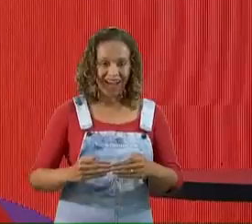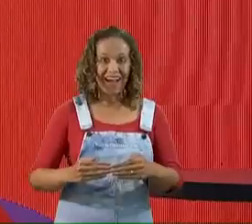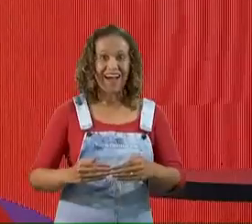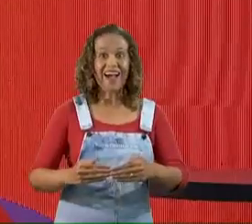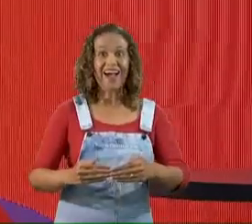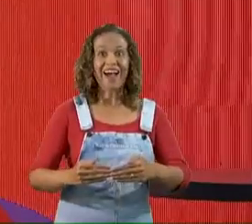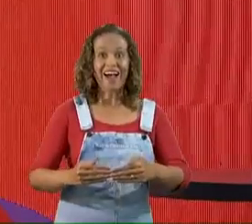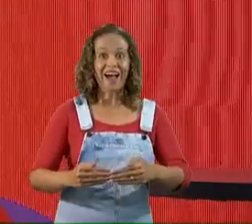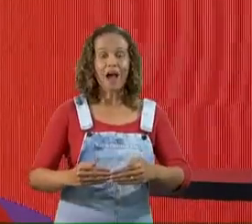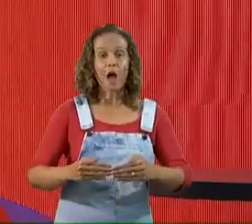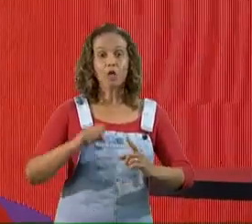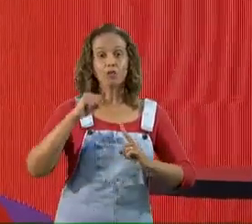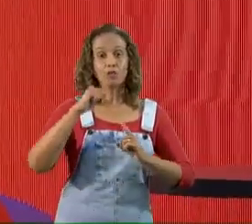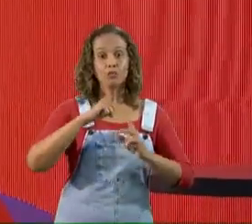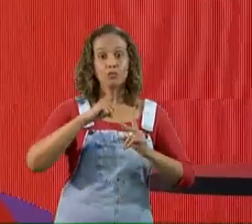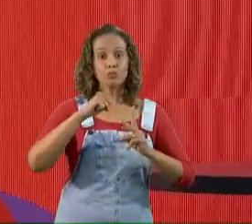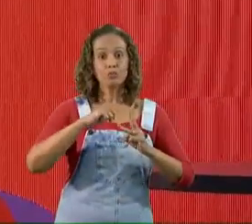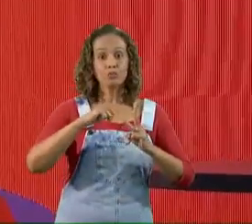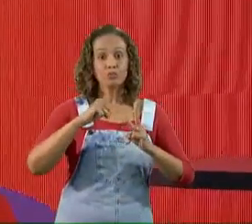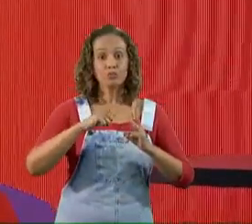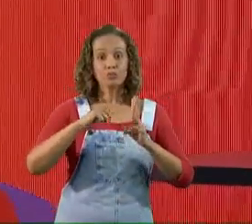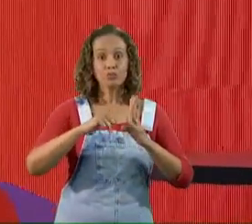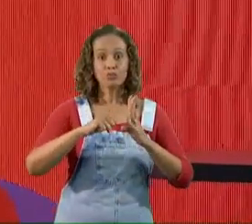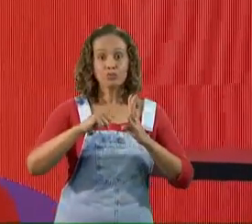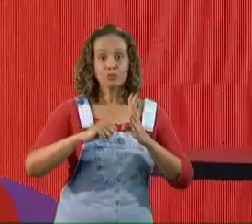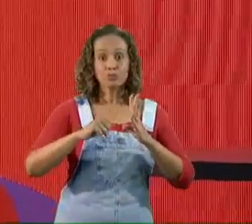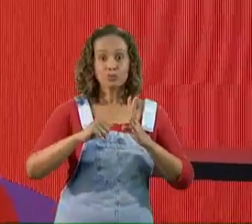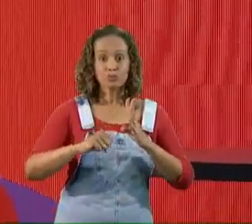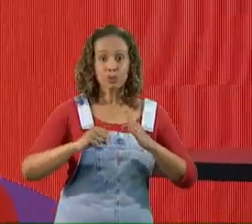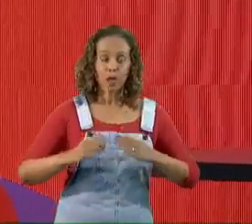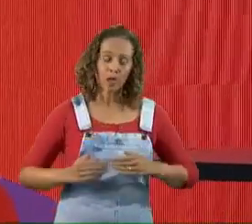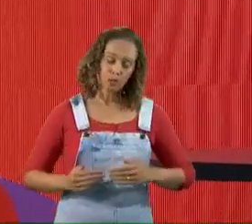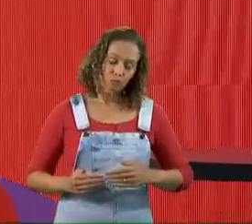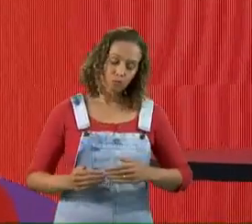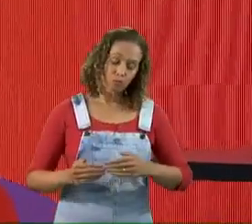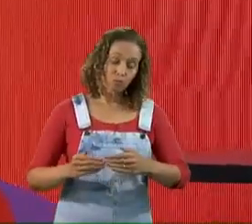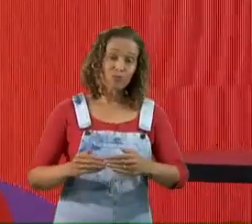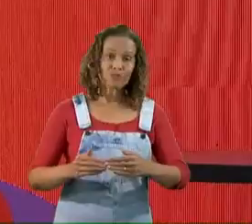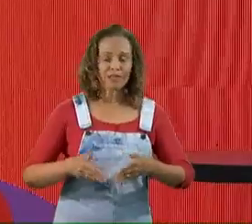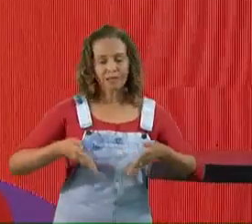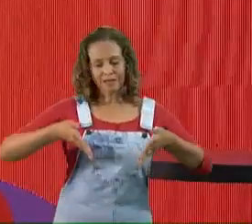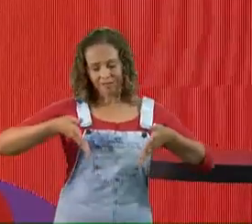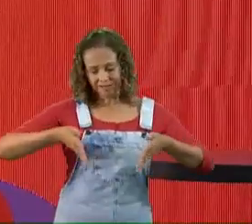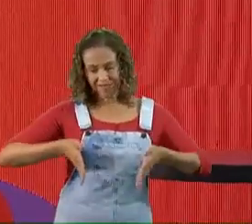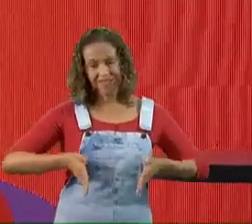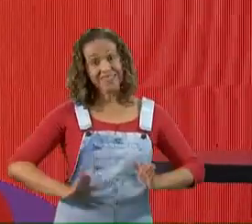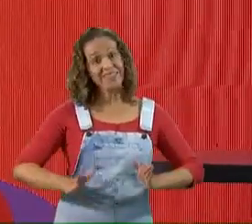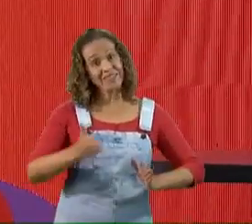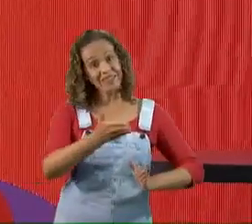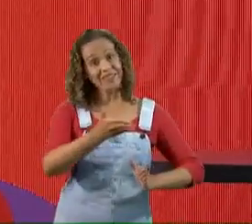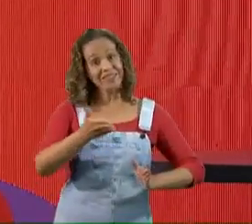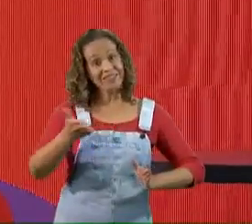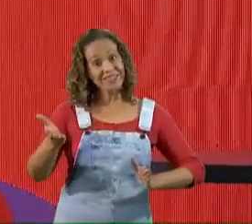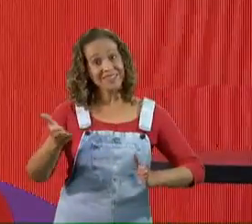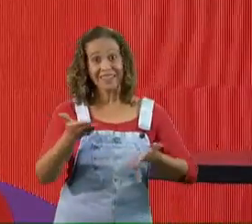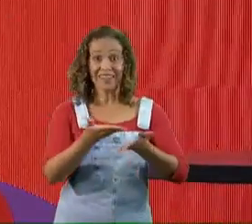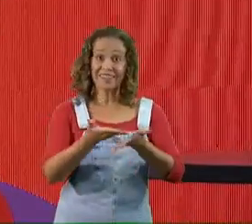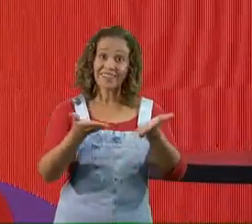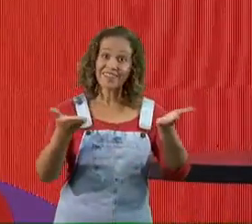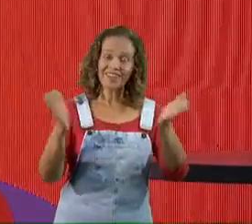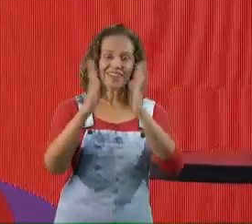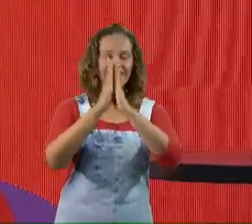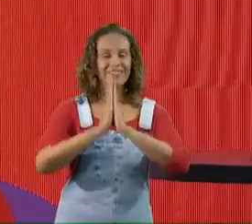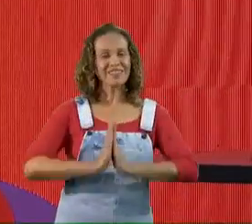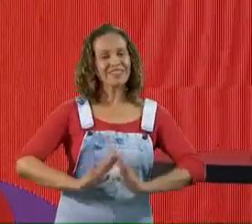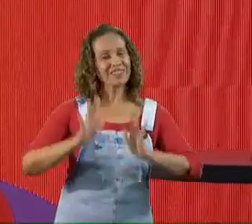se passando, passando. E você, então, nasceu. E você está aí agora,